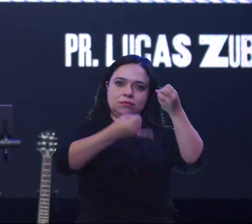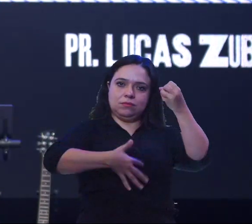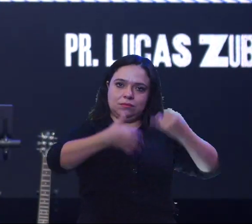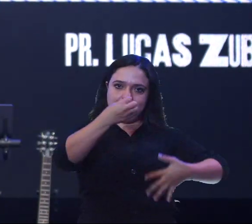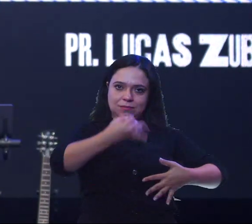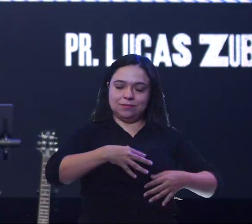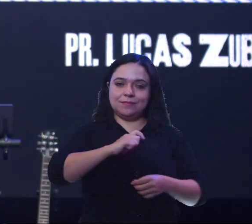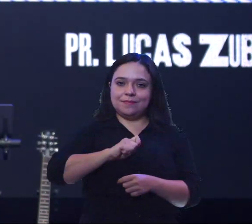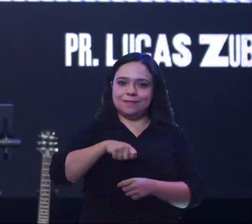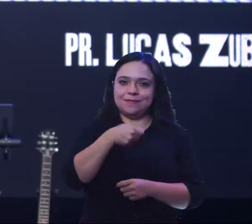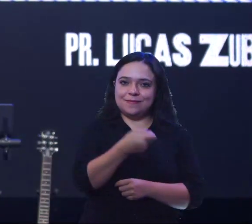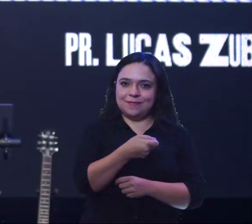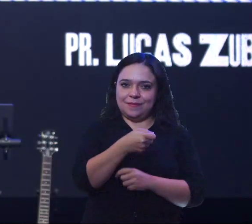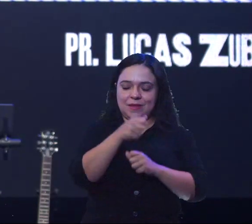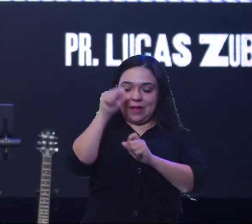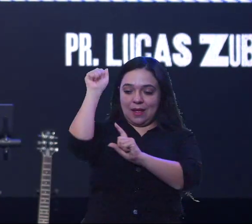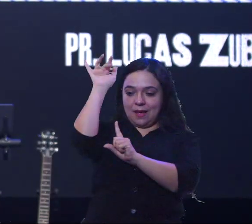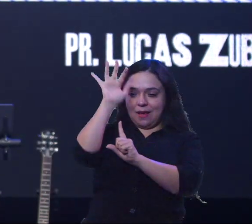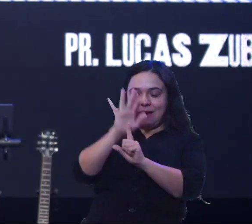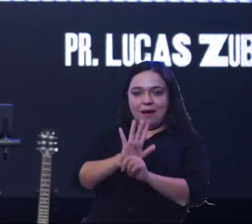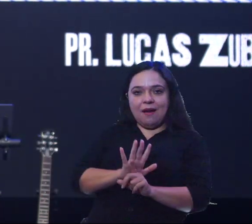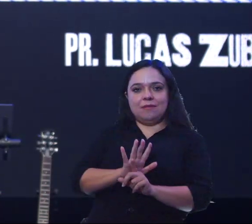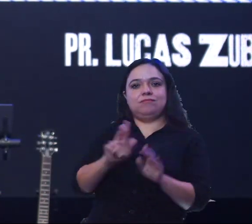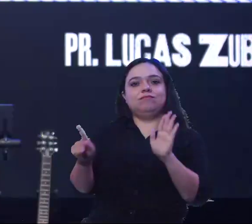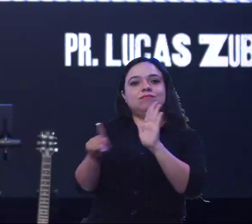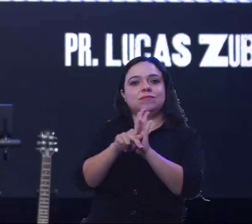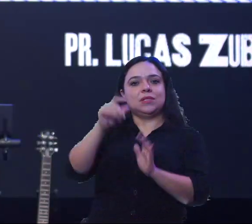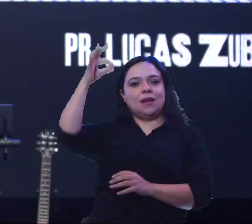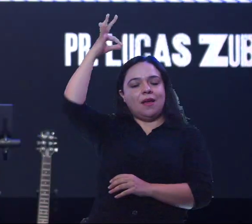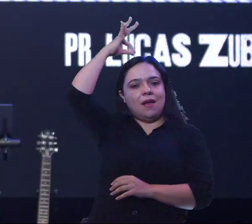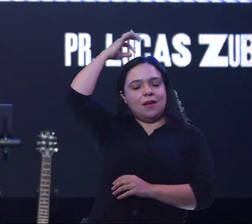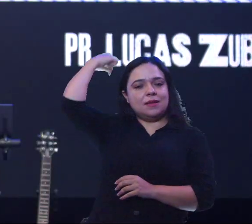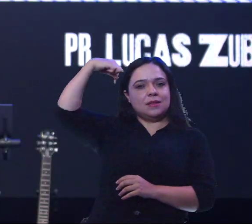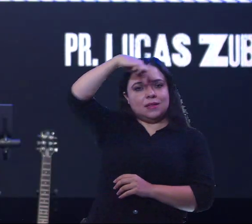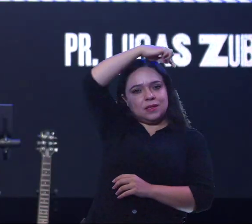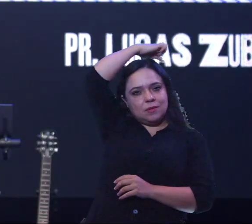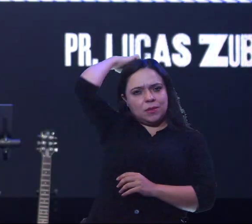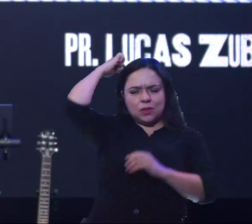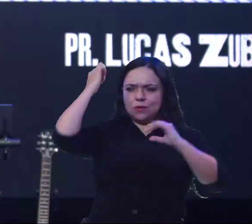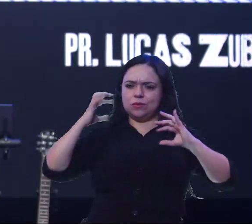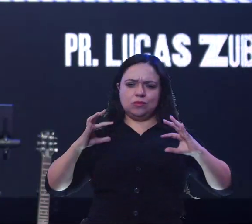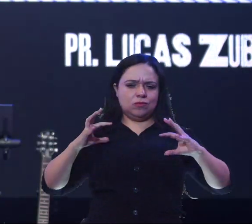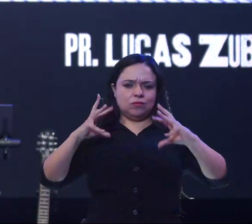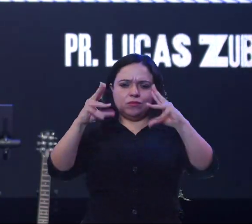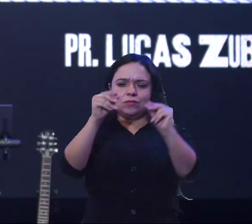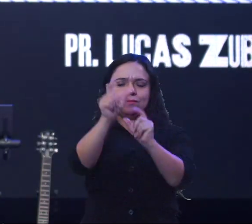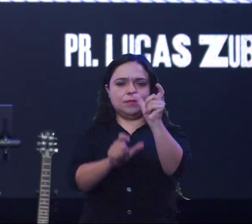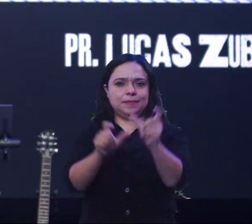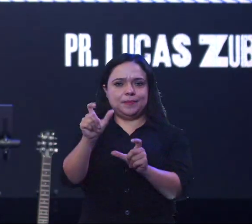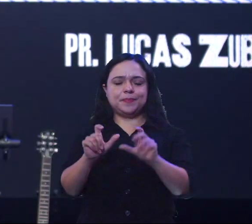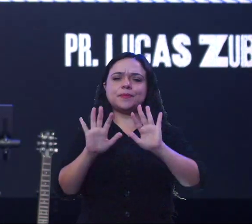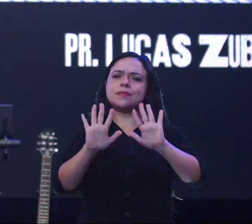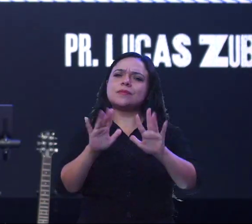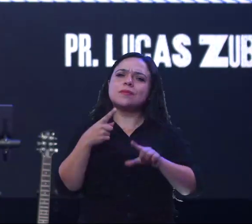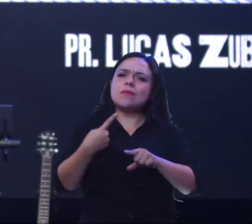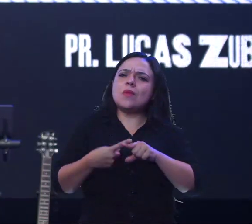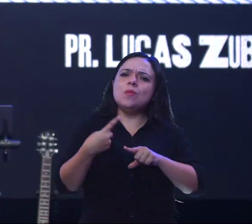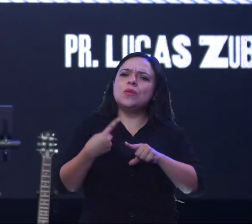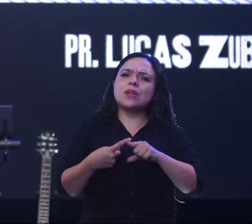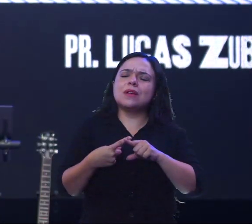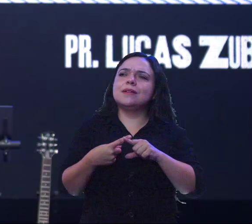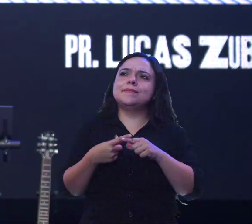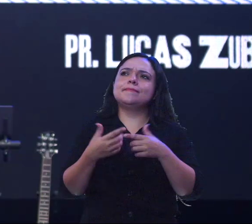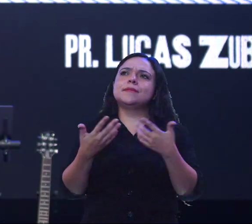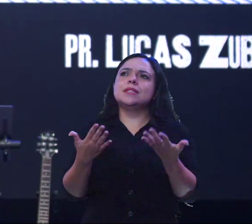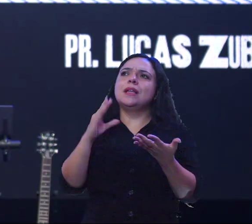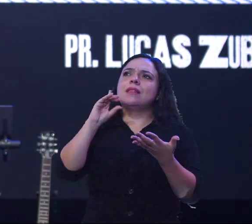carne. E é interessante porque, quando Deus fala sobre isso, por que sonhos, por que visões, por que desejos